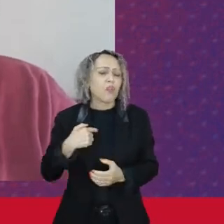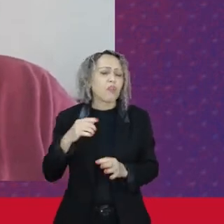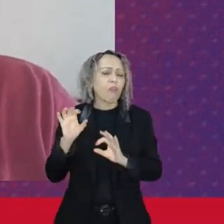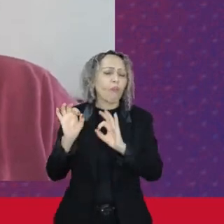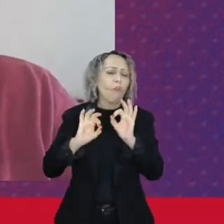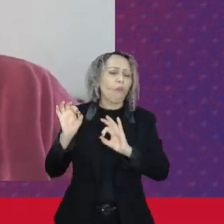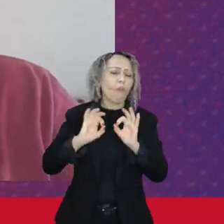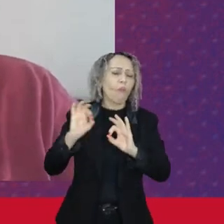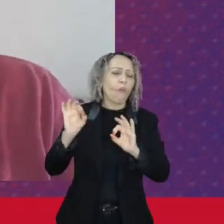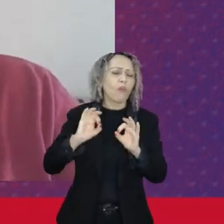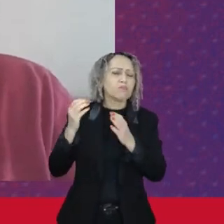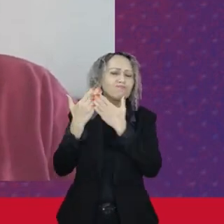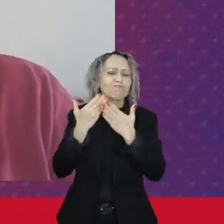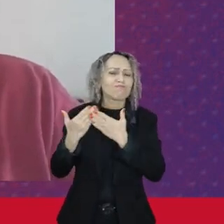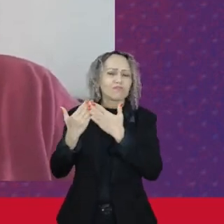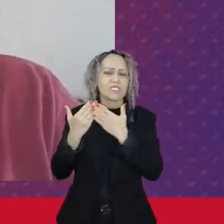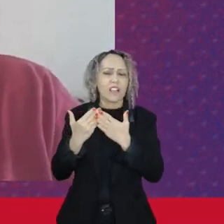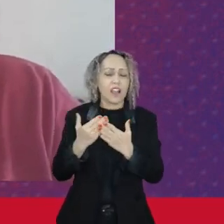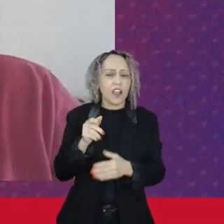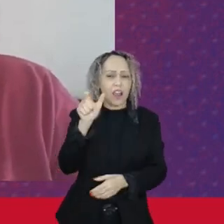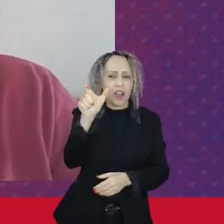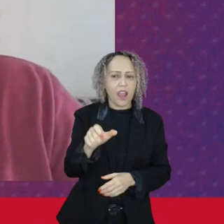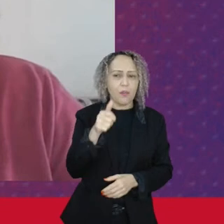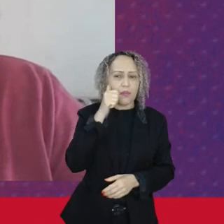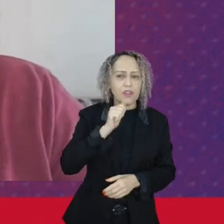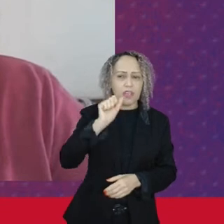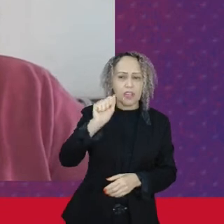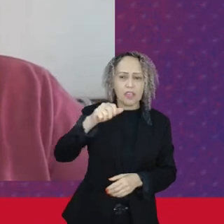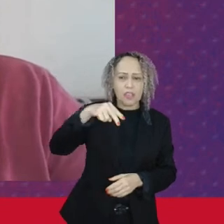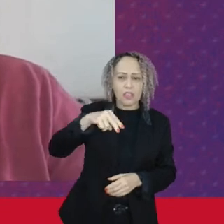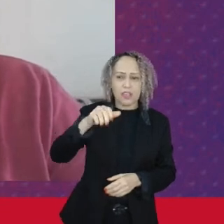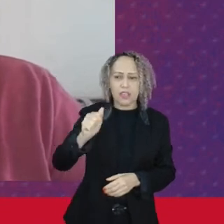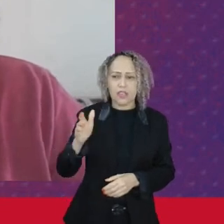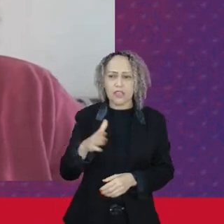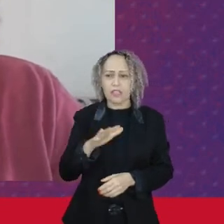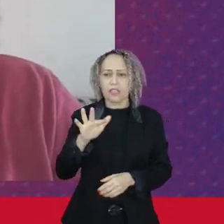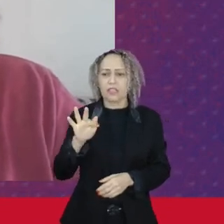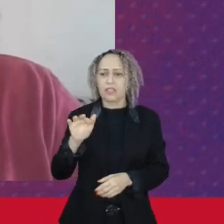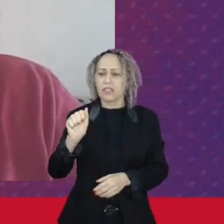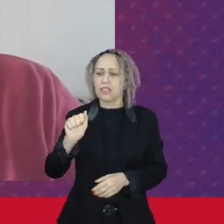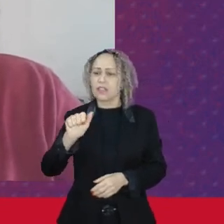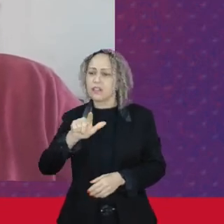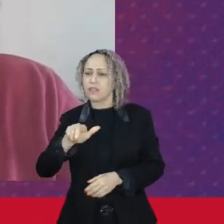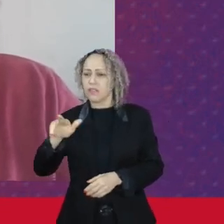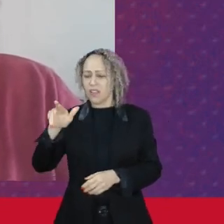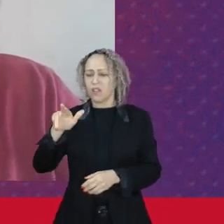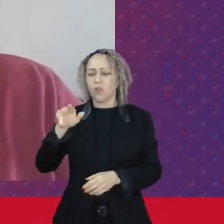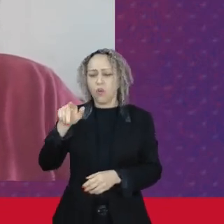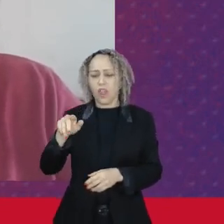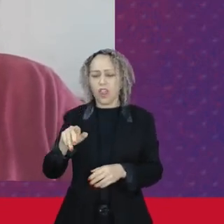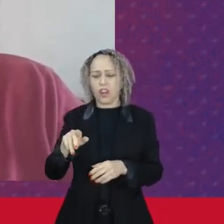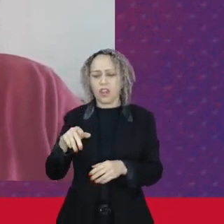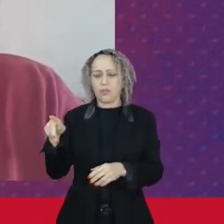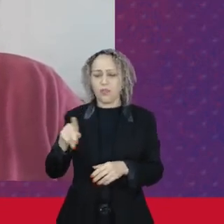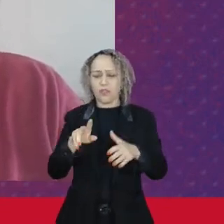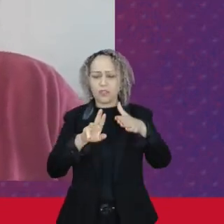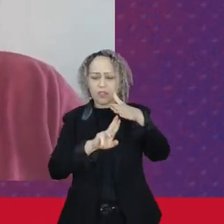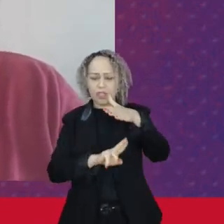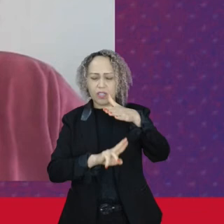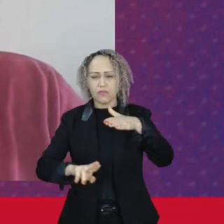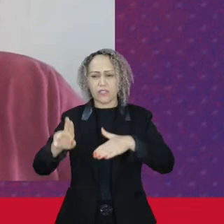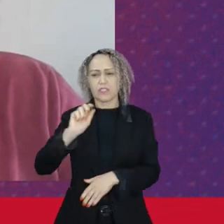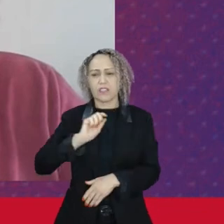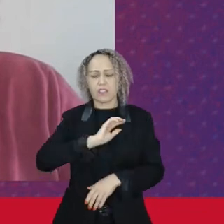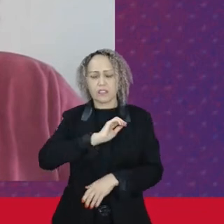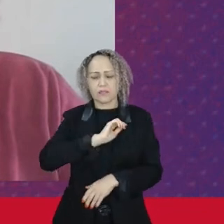organização feita pela Ana Falú, que é uma professora da Universidade de Córdoba, aí, membro